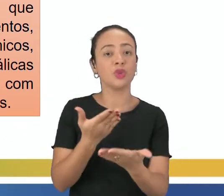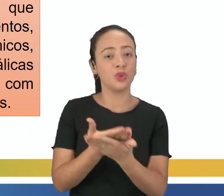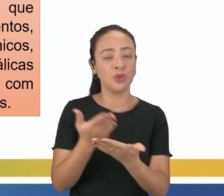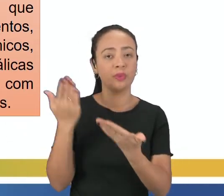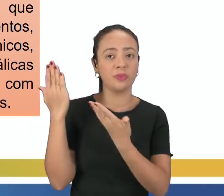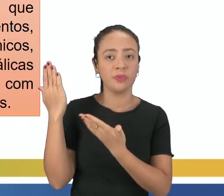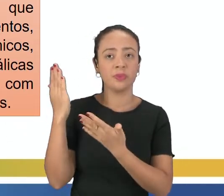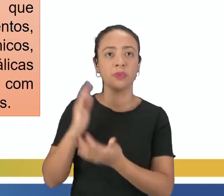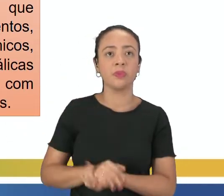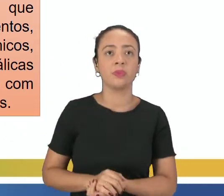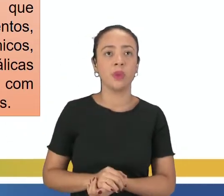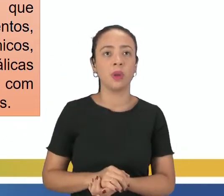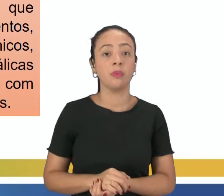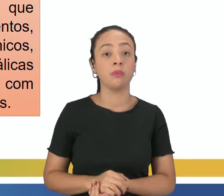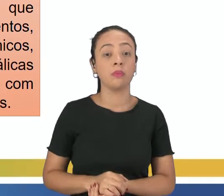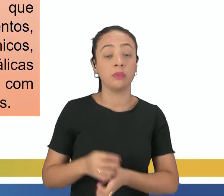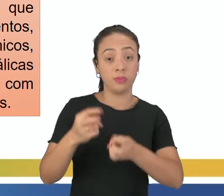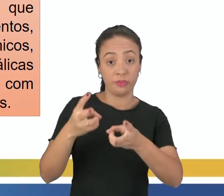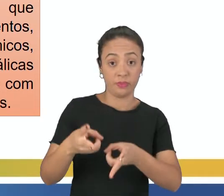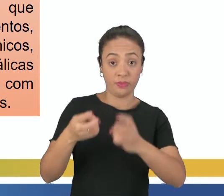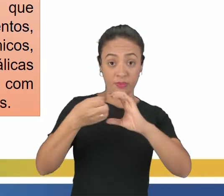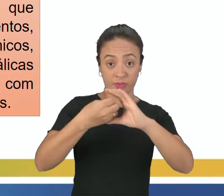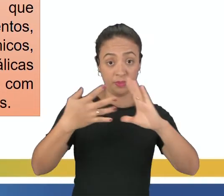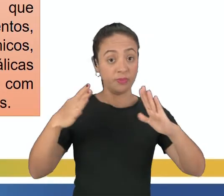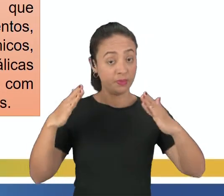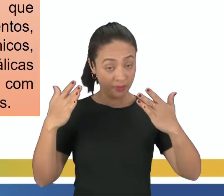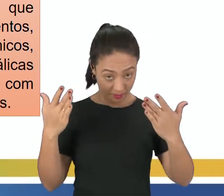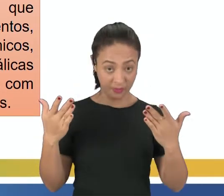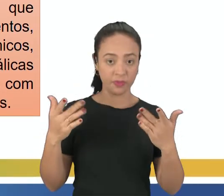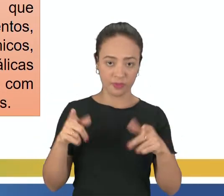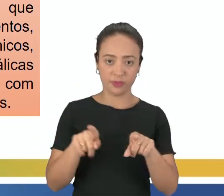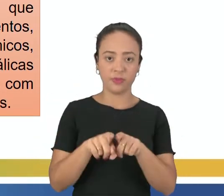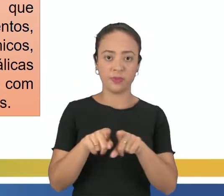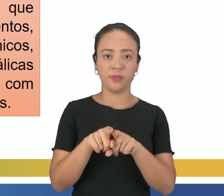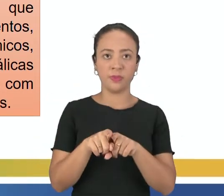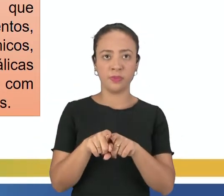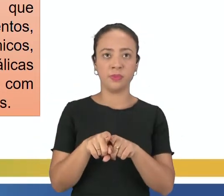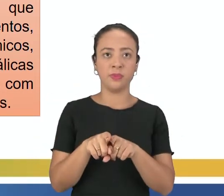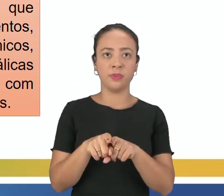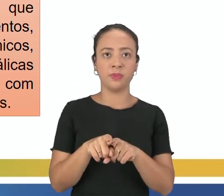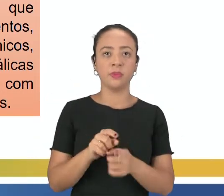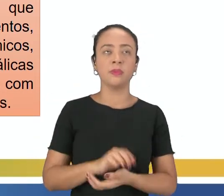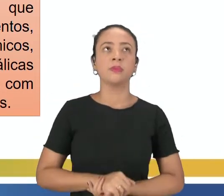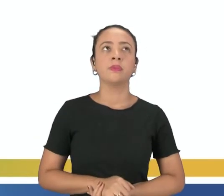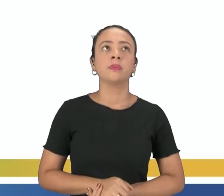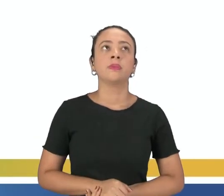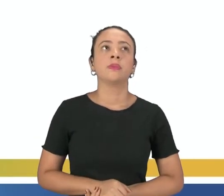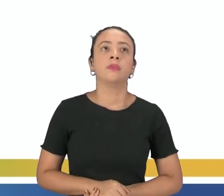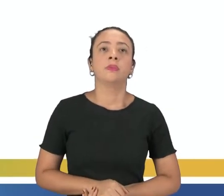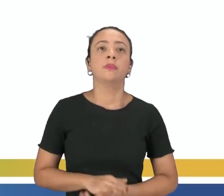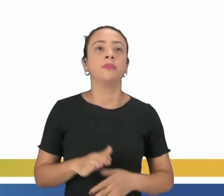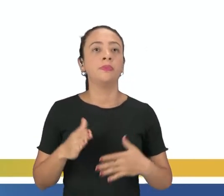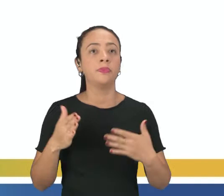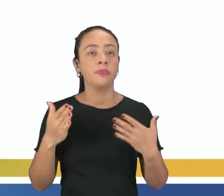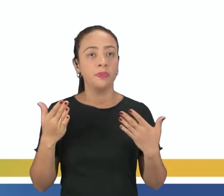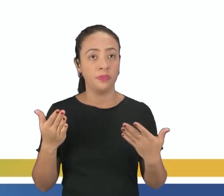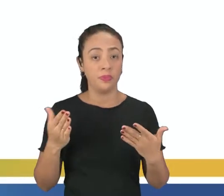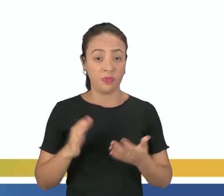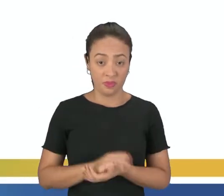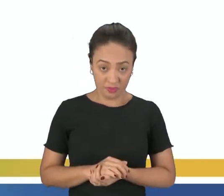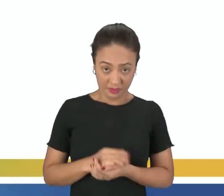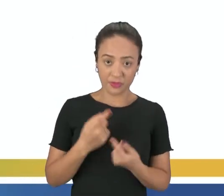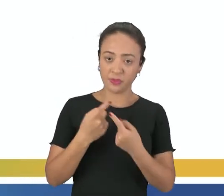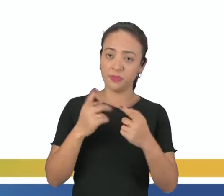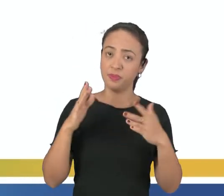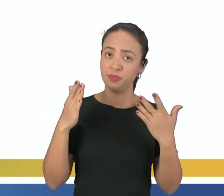trabalhando sobre isso, identificar quais são as características dessas reações de combustão, ok? Bom, mas